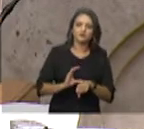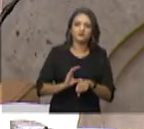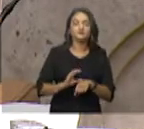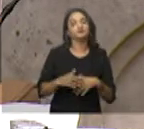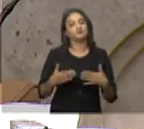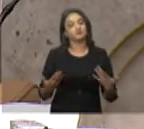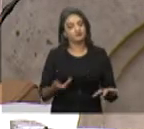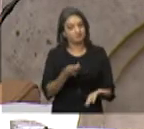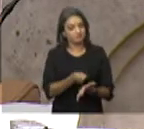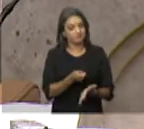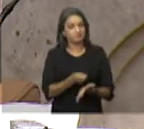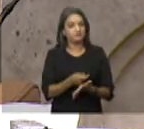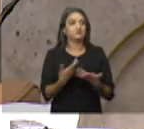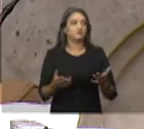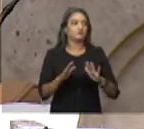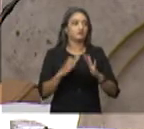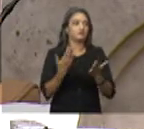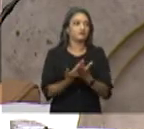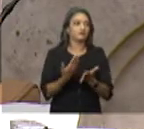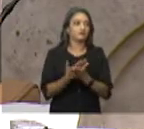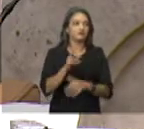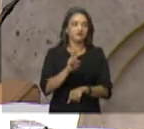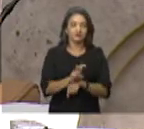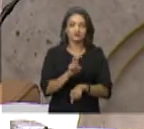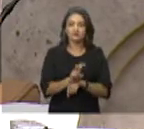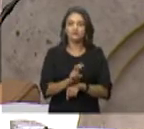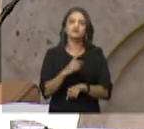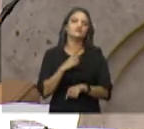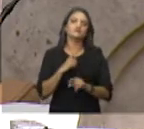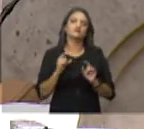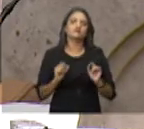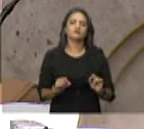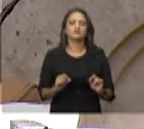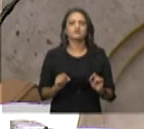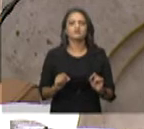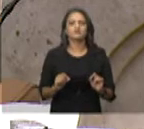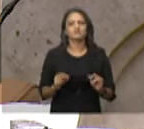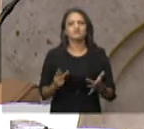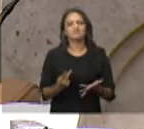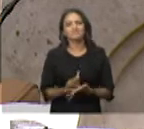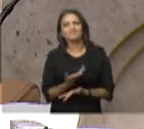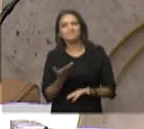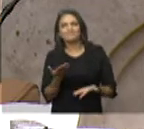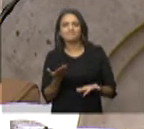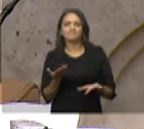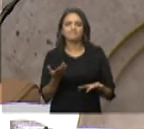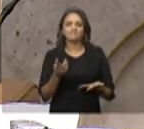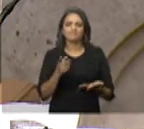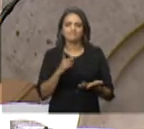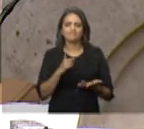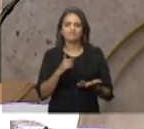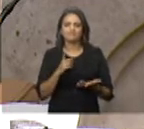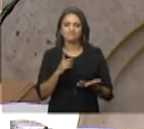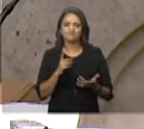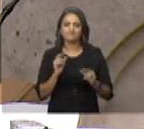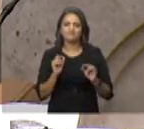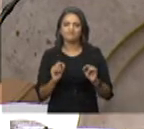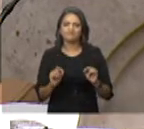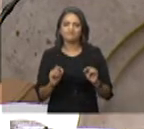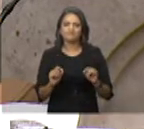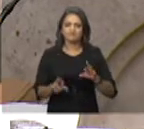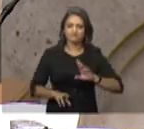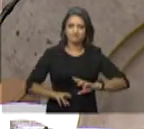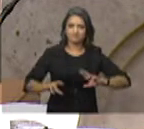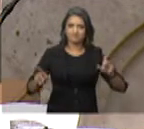caso por se tratar de creche pré-escola desequilibra ainda mais a constitucionalmente prevista